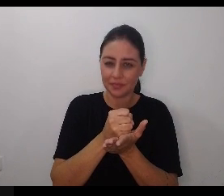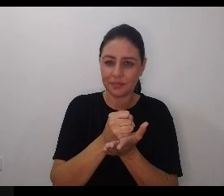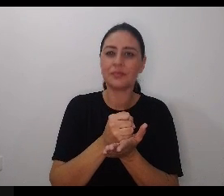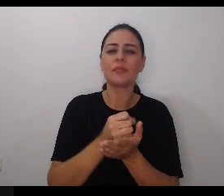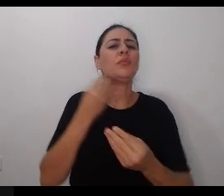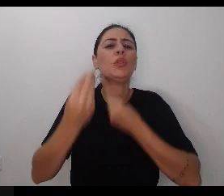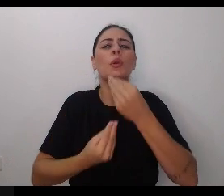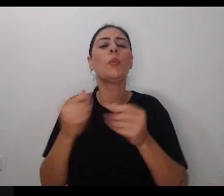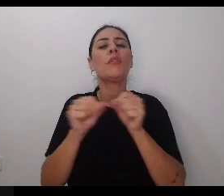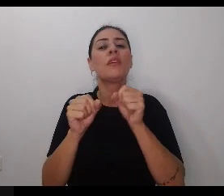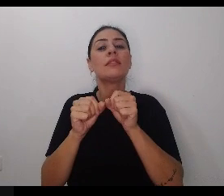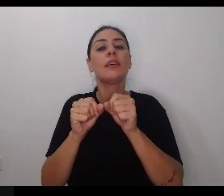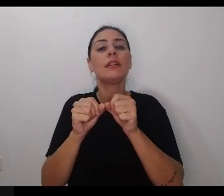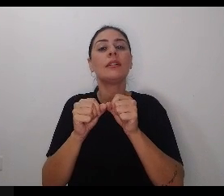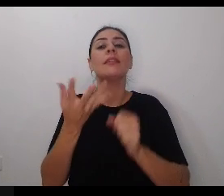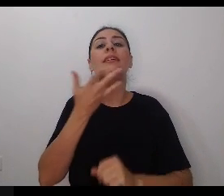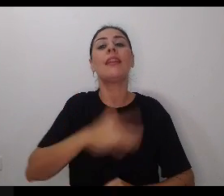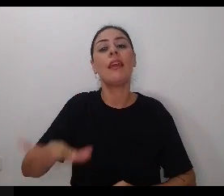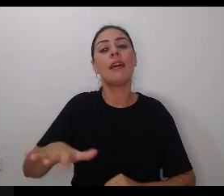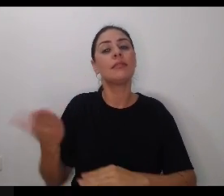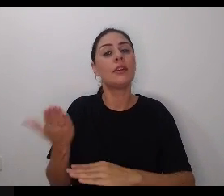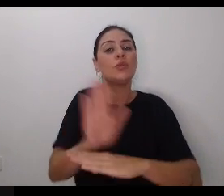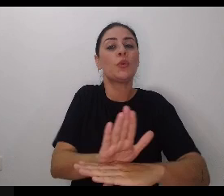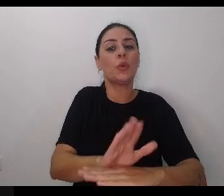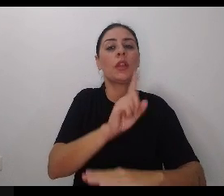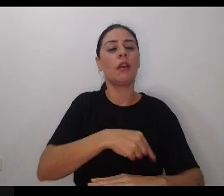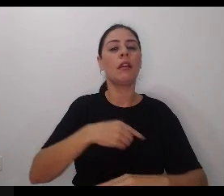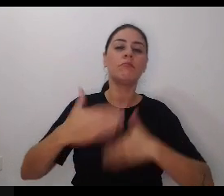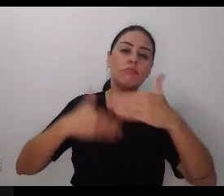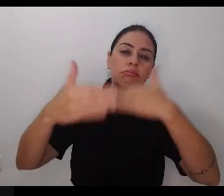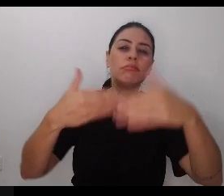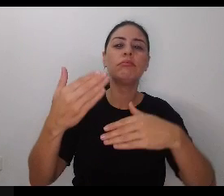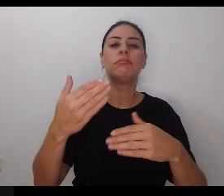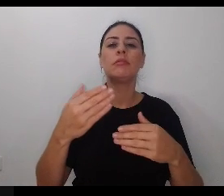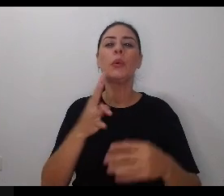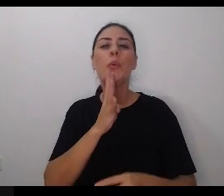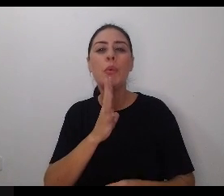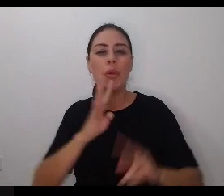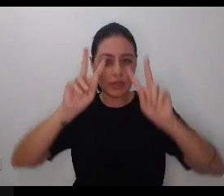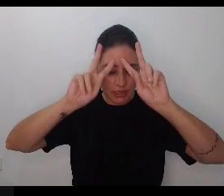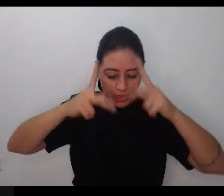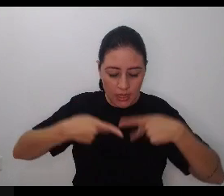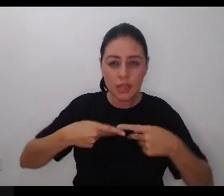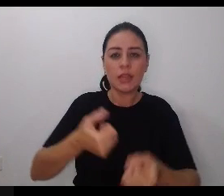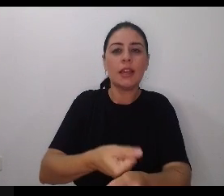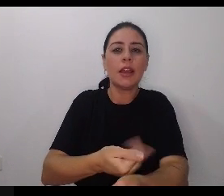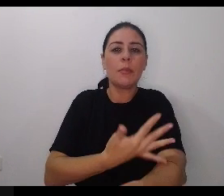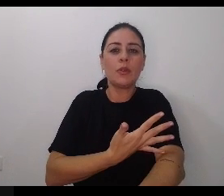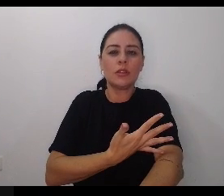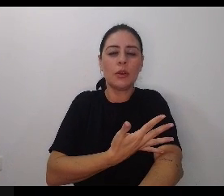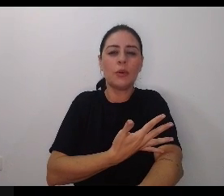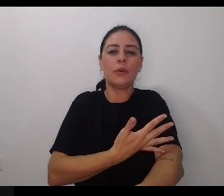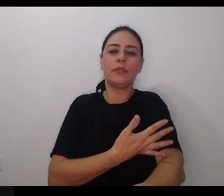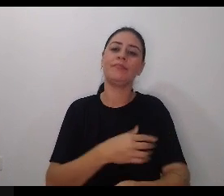né? E aí, como que a gente pode fazer para ajudar a criança nesse processo de desenvolvimento, de conhecer as emoções